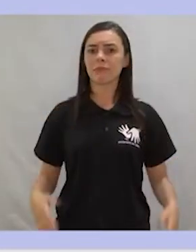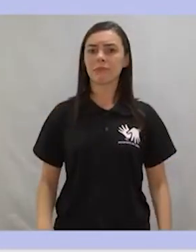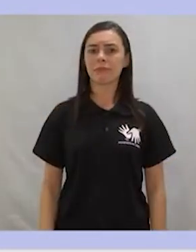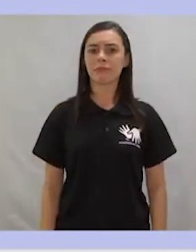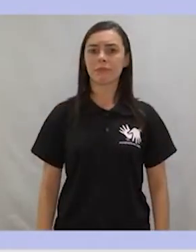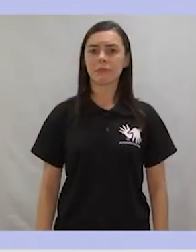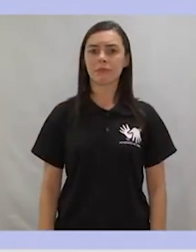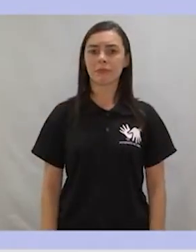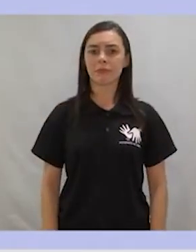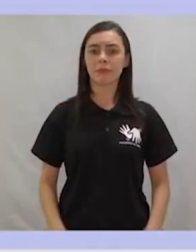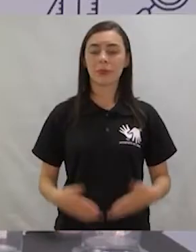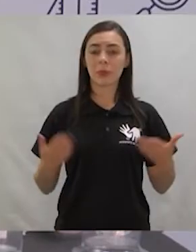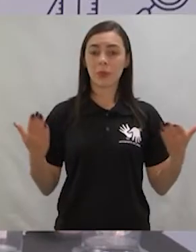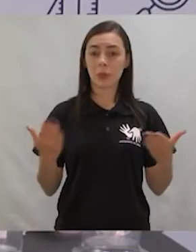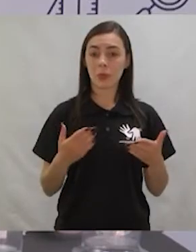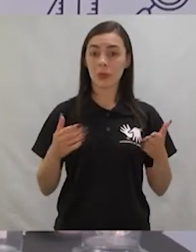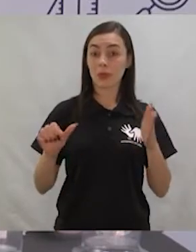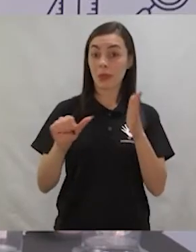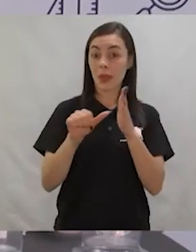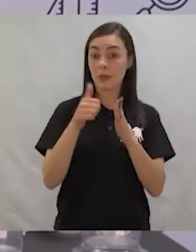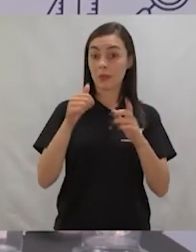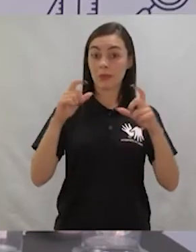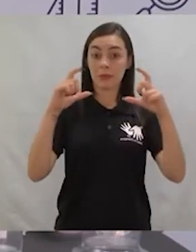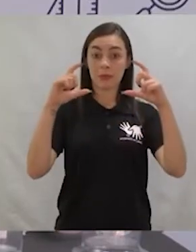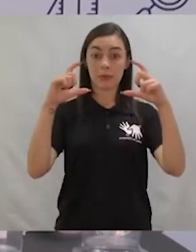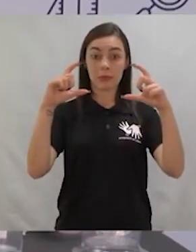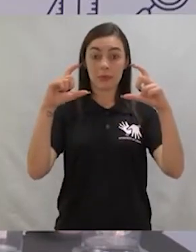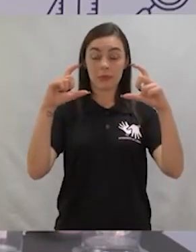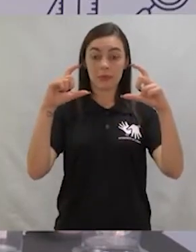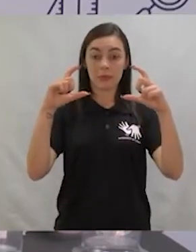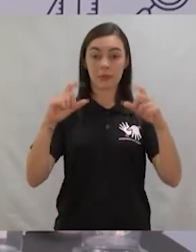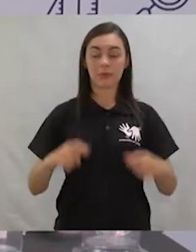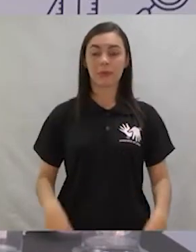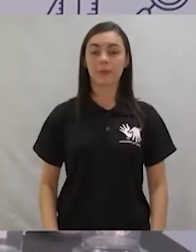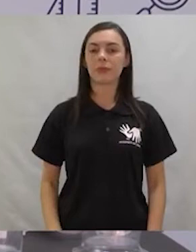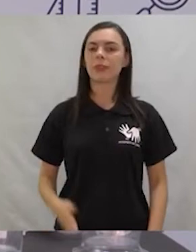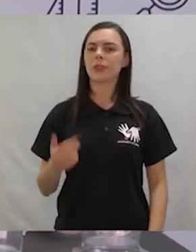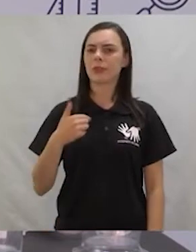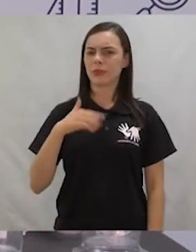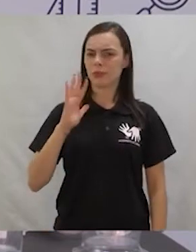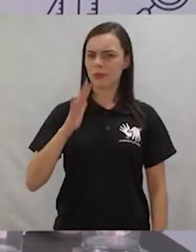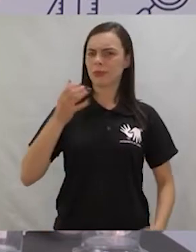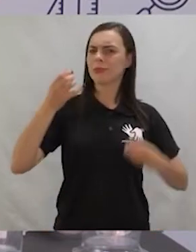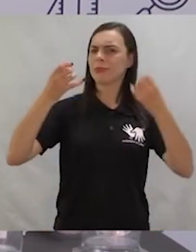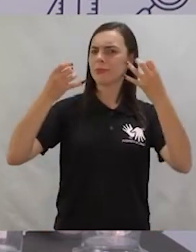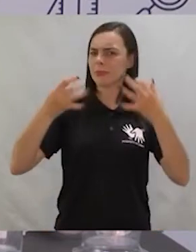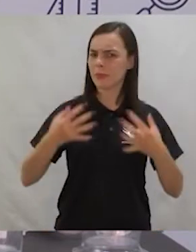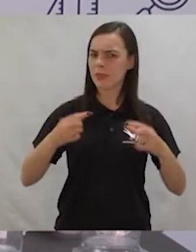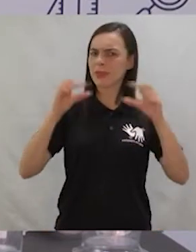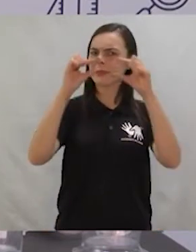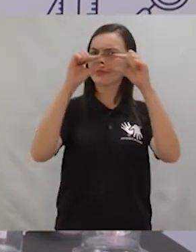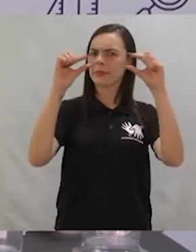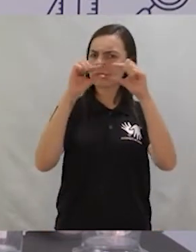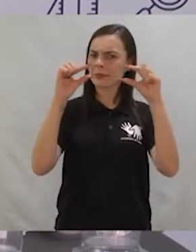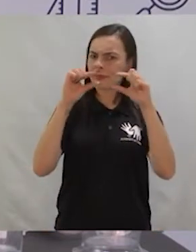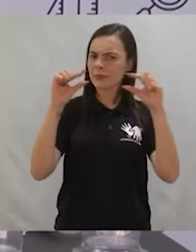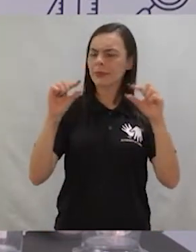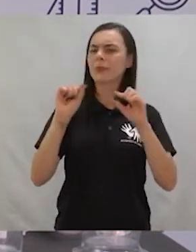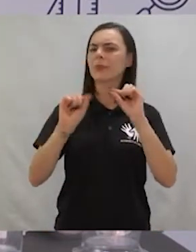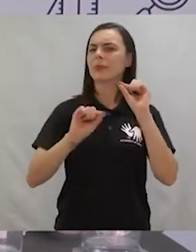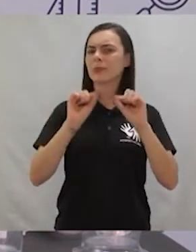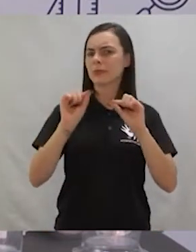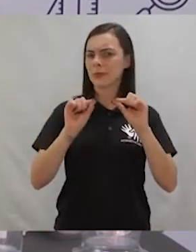Então hoje nós trabalhamos só com a primeira estrofe. E a professora já falou para vocês o que é verso, é cada